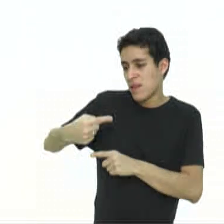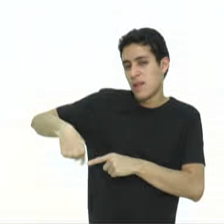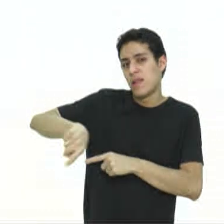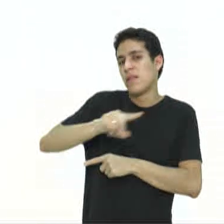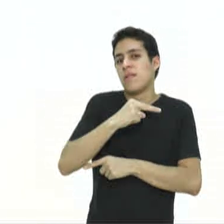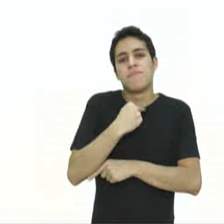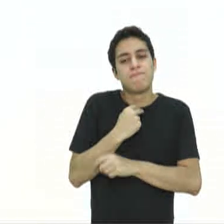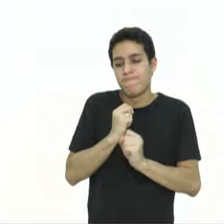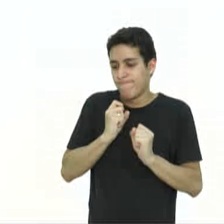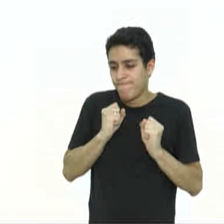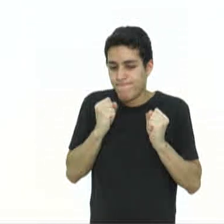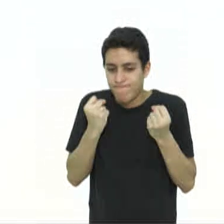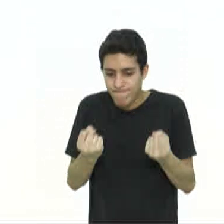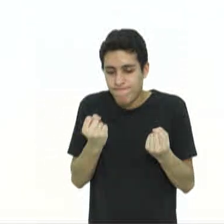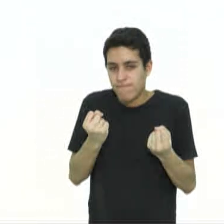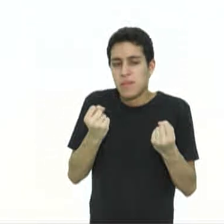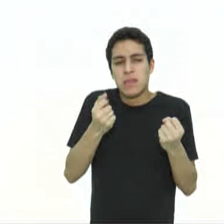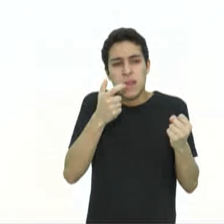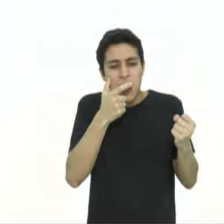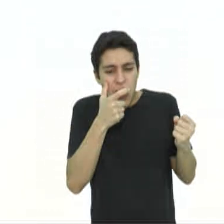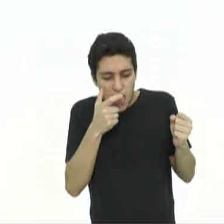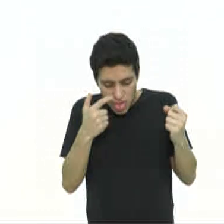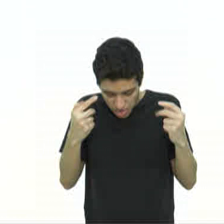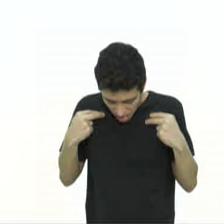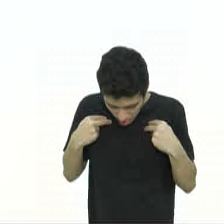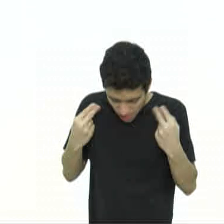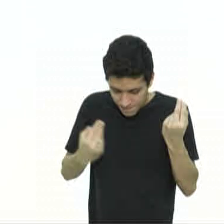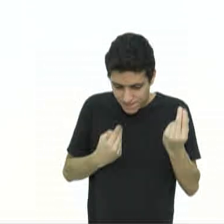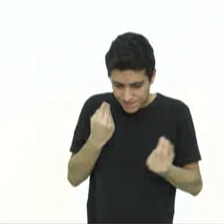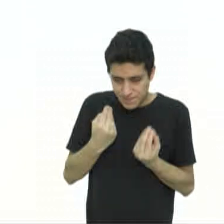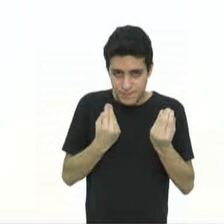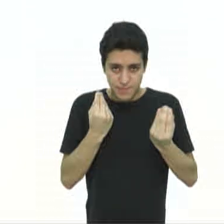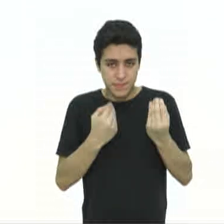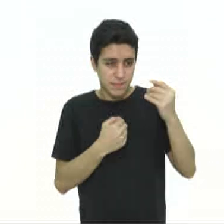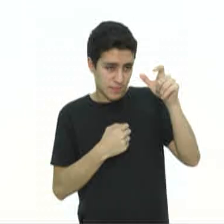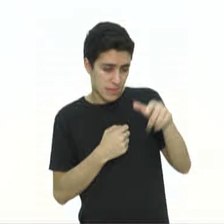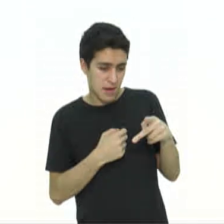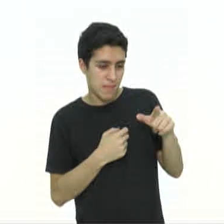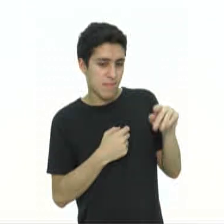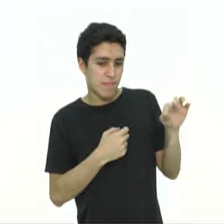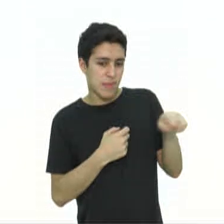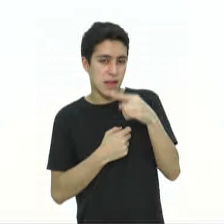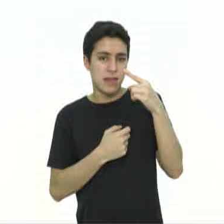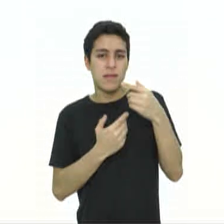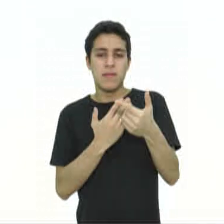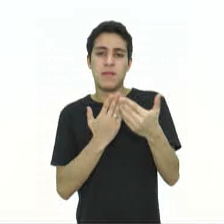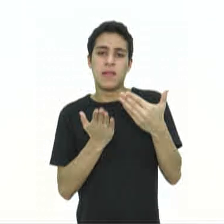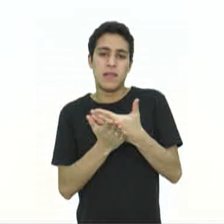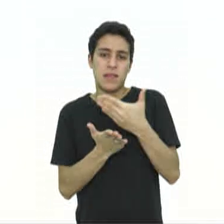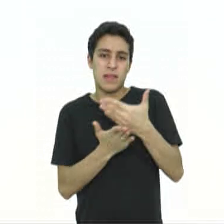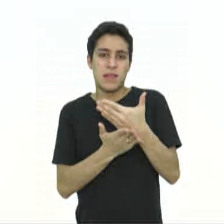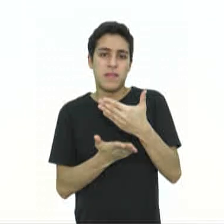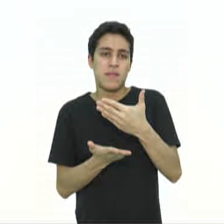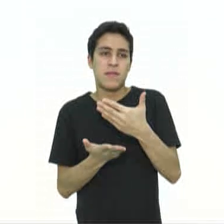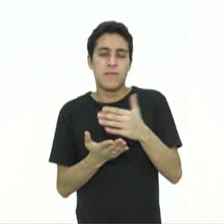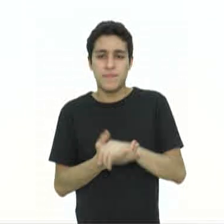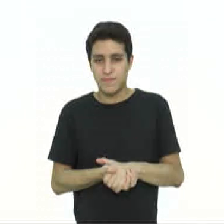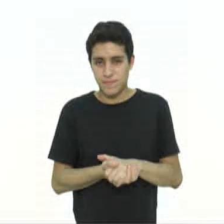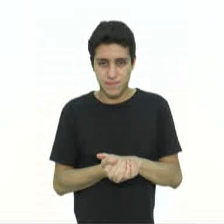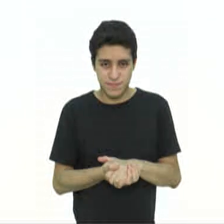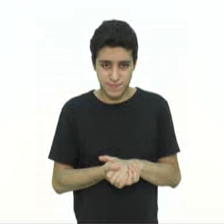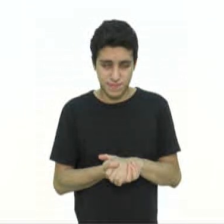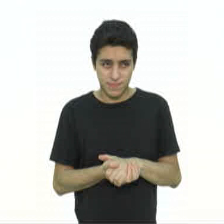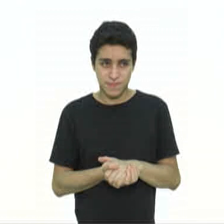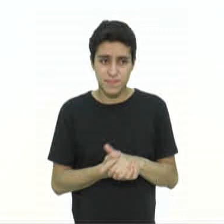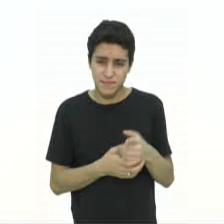se defenderem, de assistirem a si mesmos. Platão, livro Fedro. Nesse